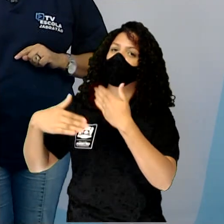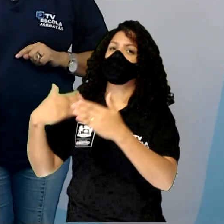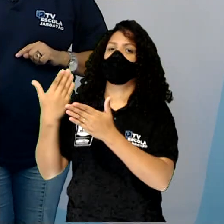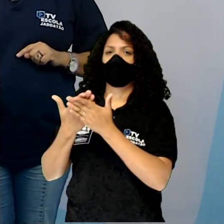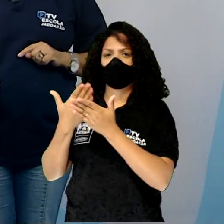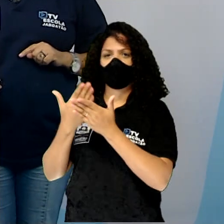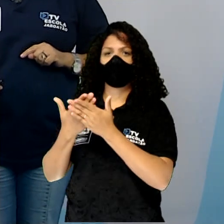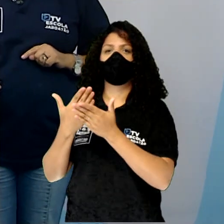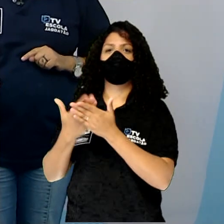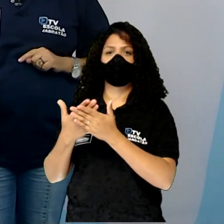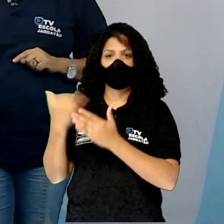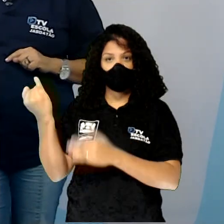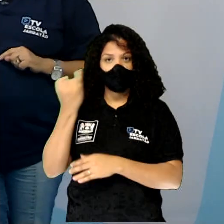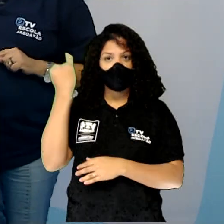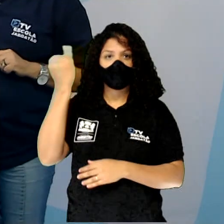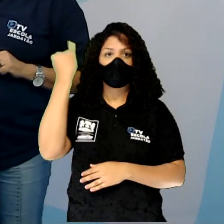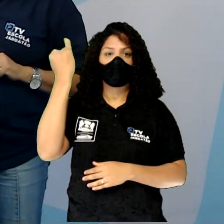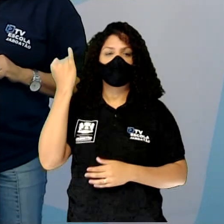necessário, certo?